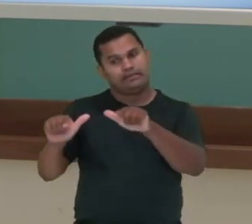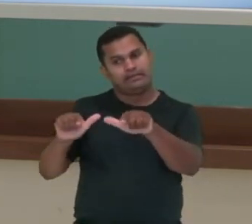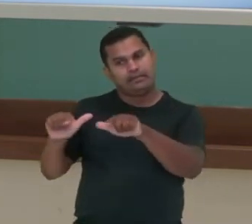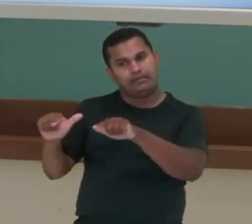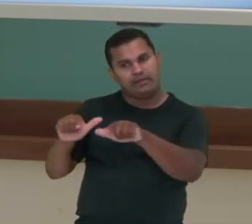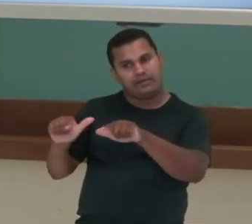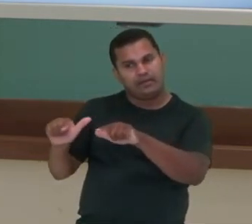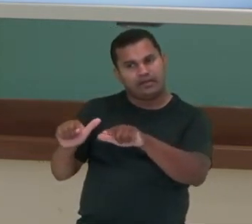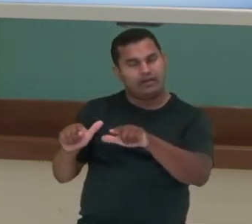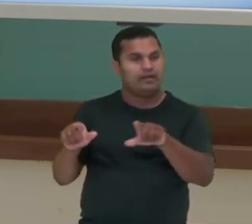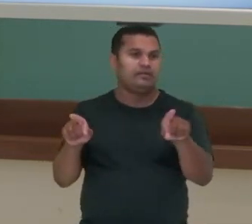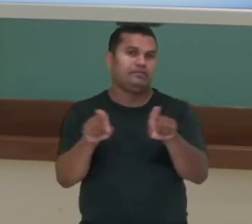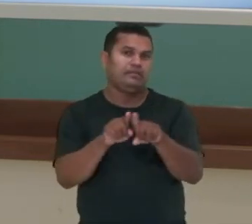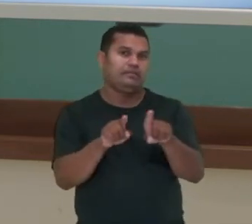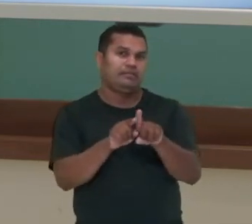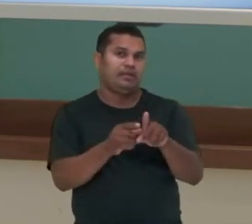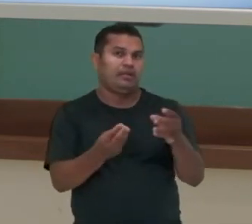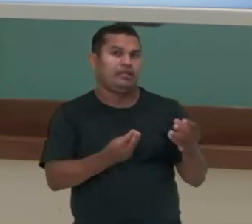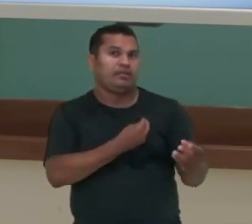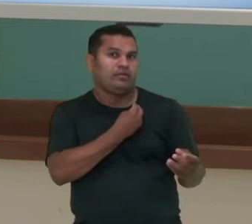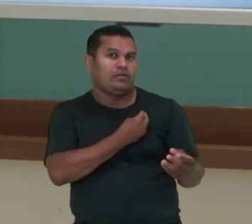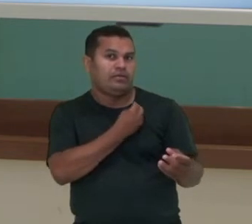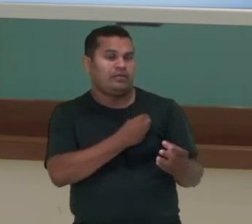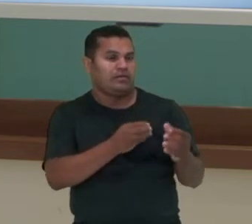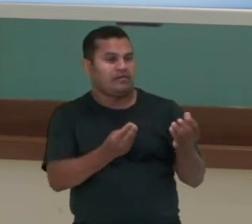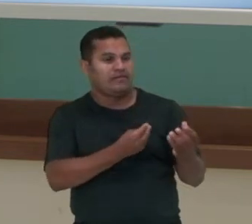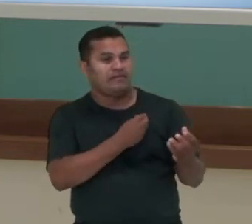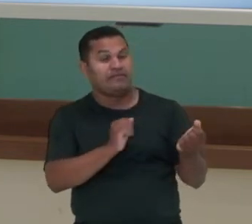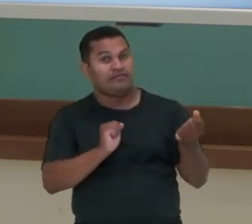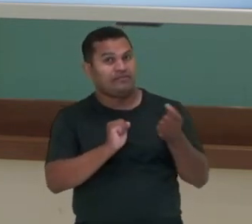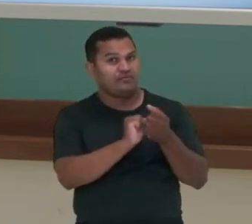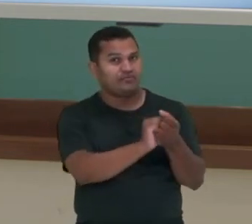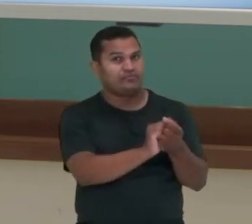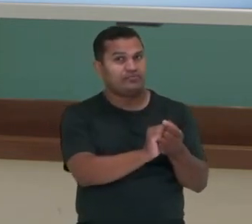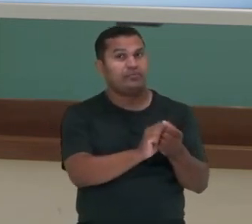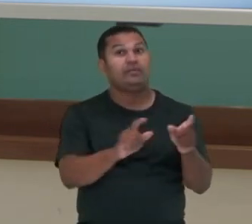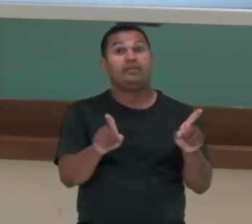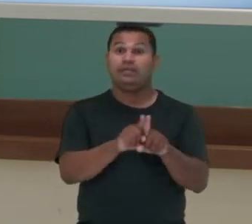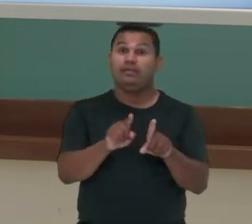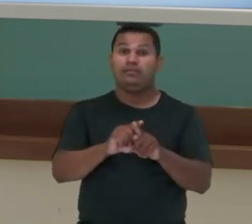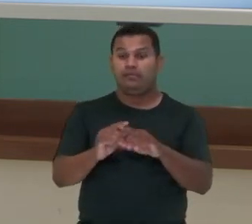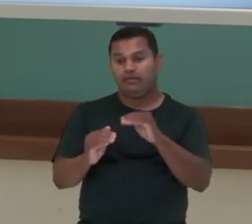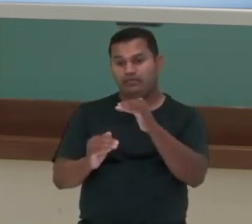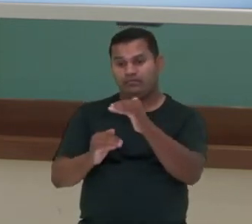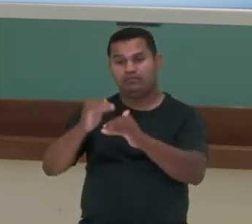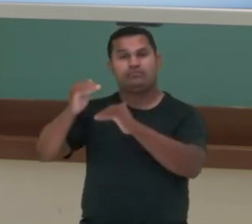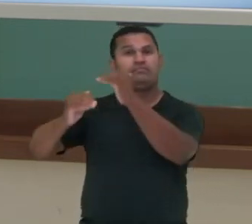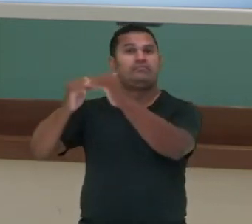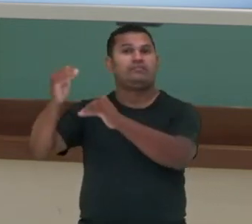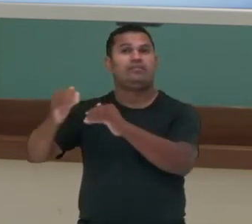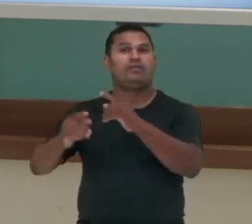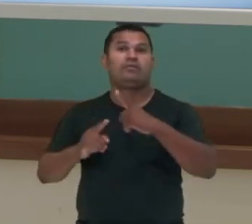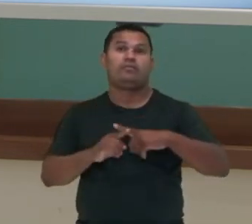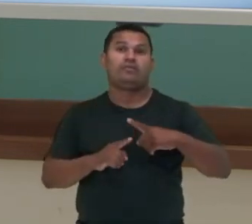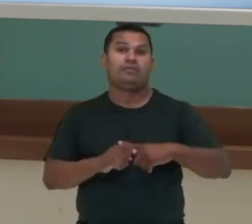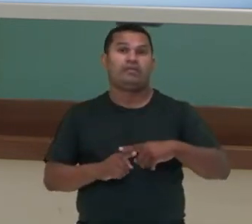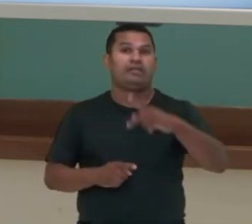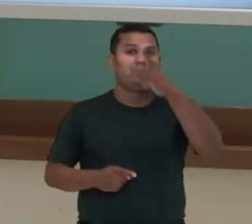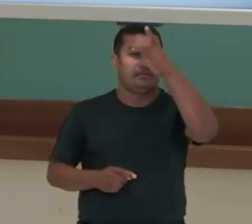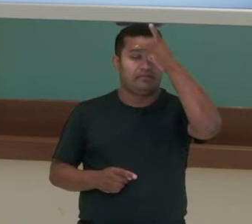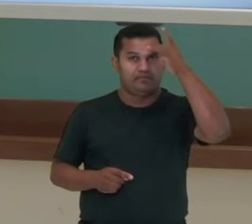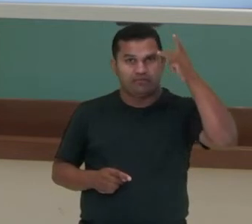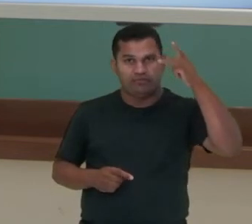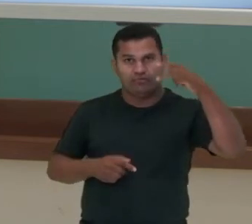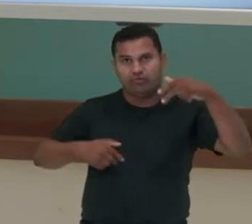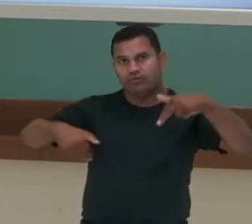da vida, com o desenvolvimento humano, porque o ser humano vai buscando alternativas para se desenvolver. E isso